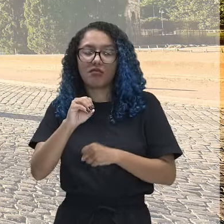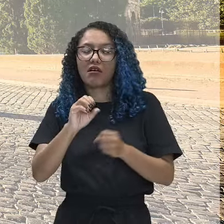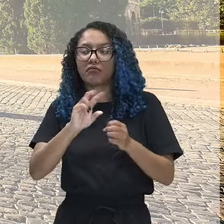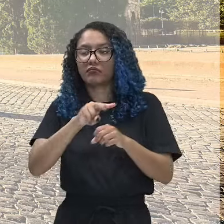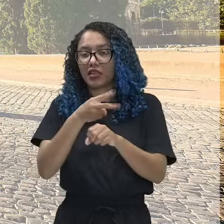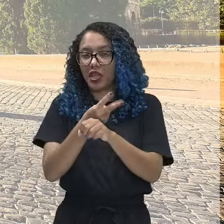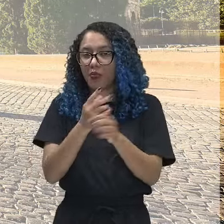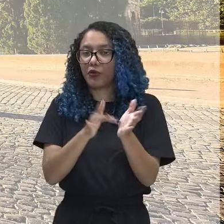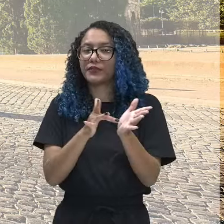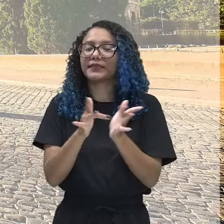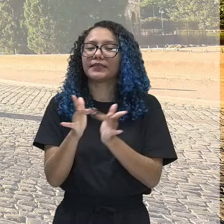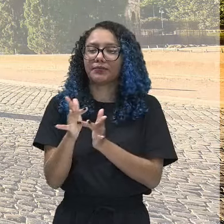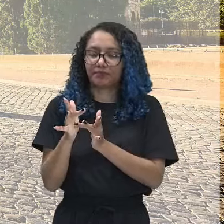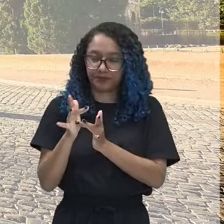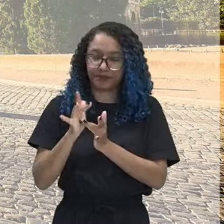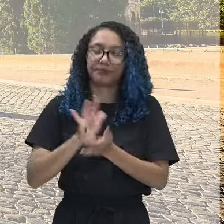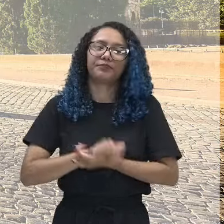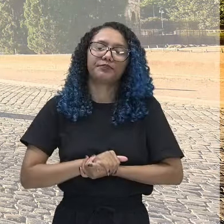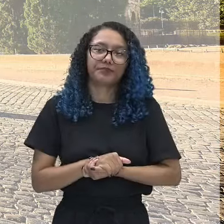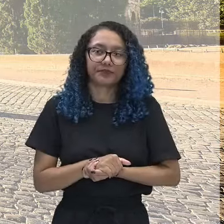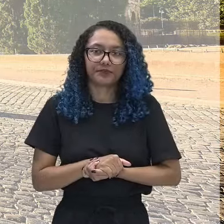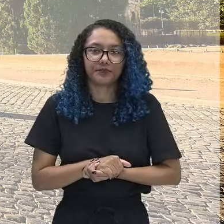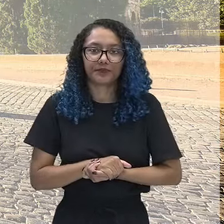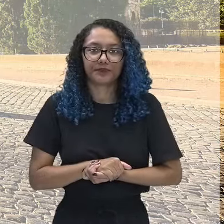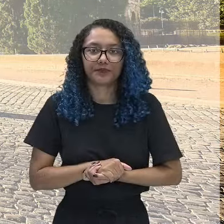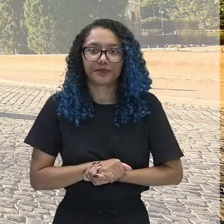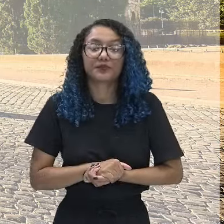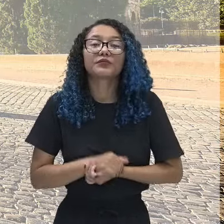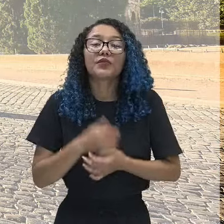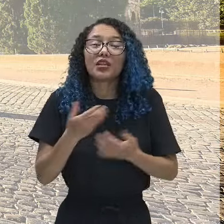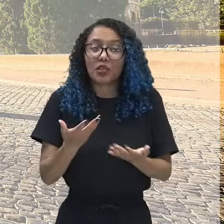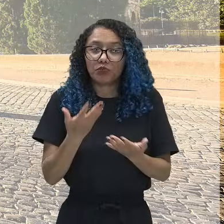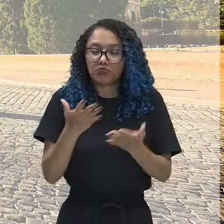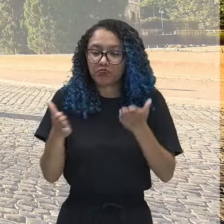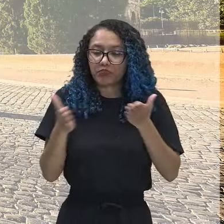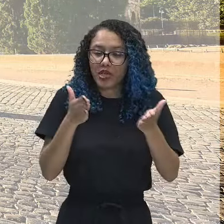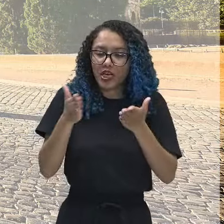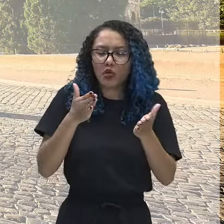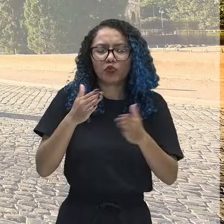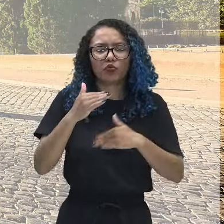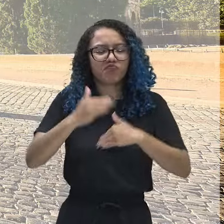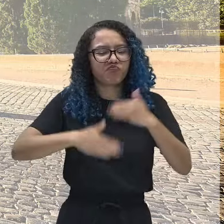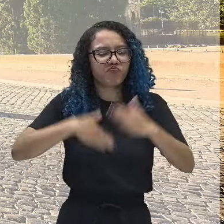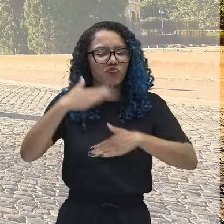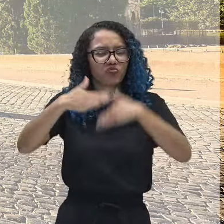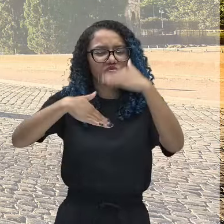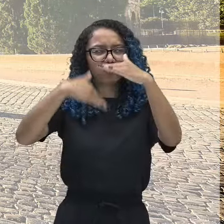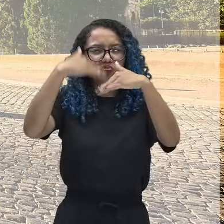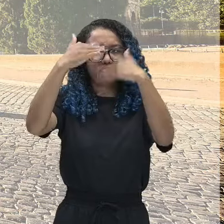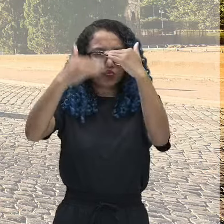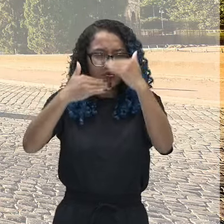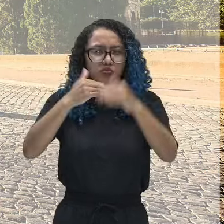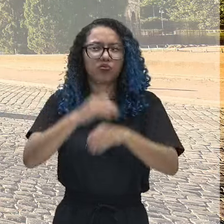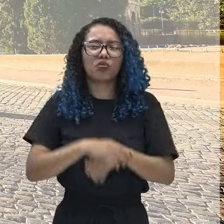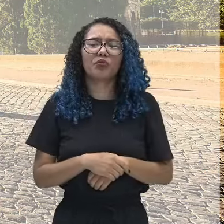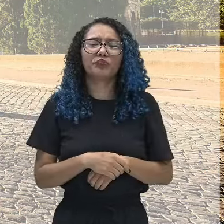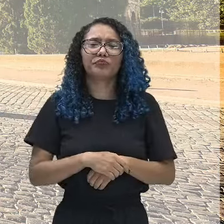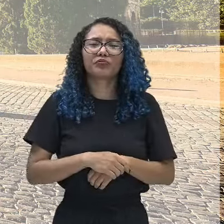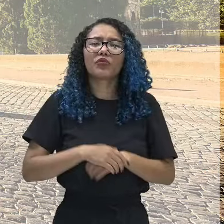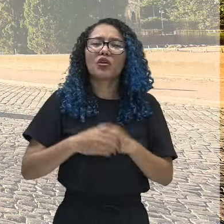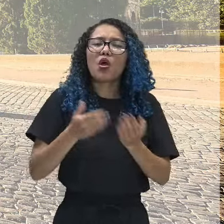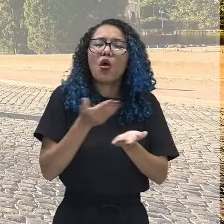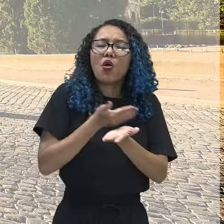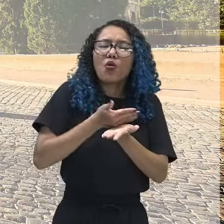gente, esse período de grande prosperidade só pôde ser como é de fato graças à